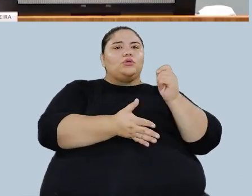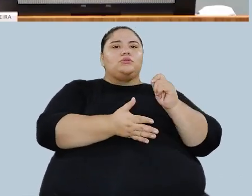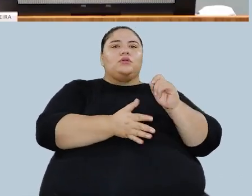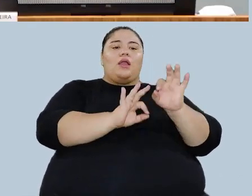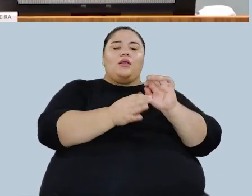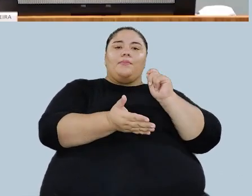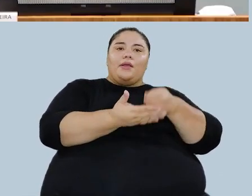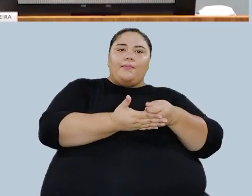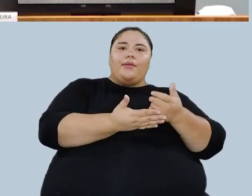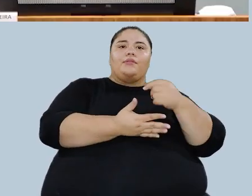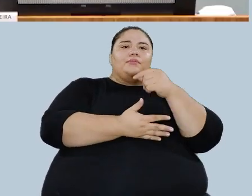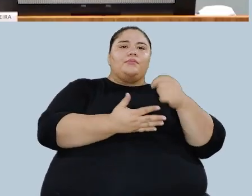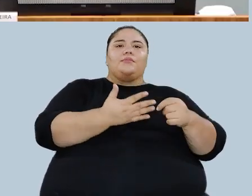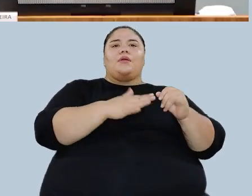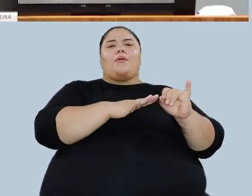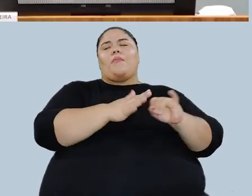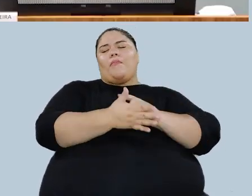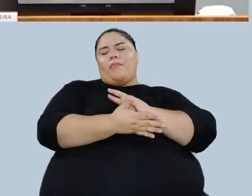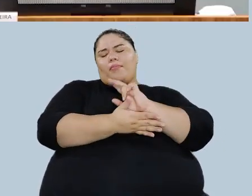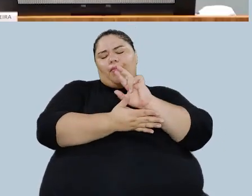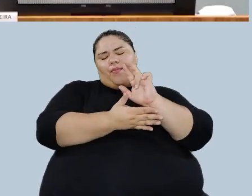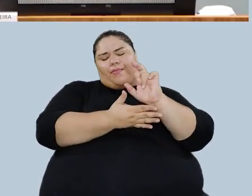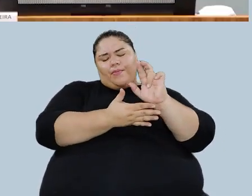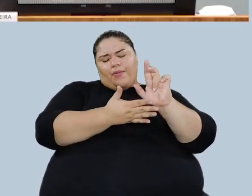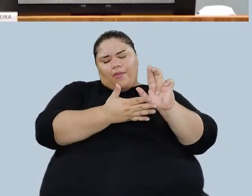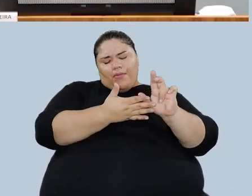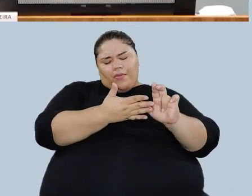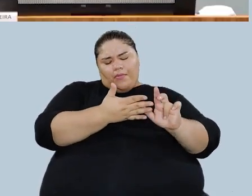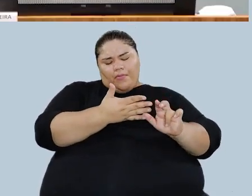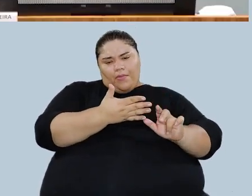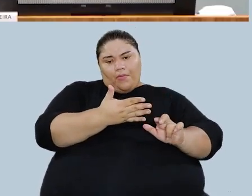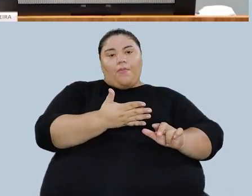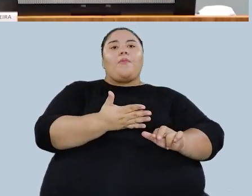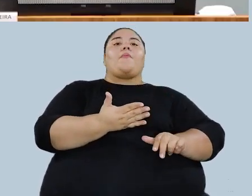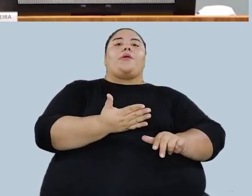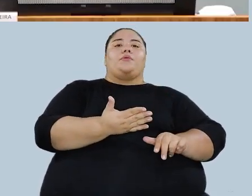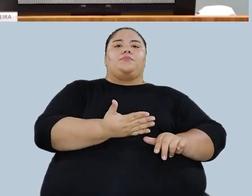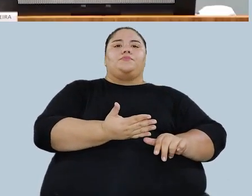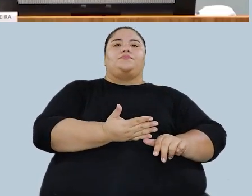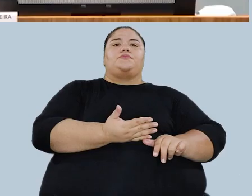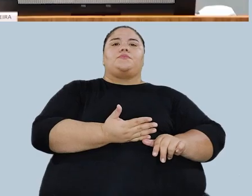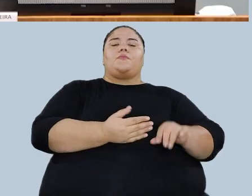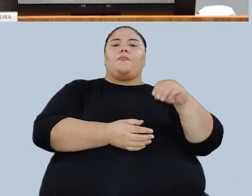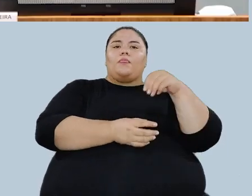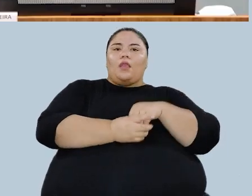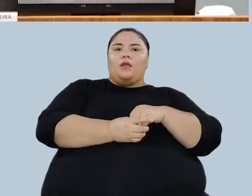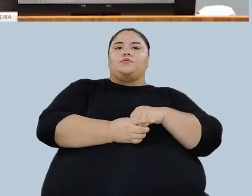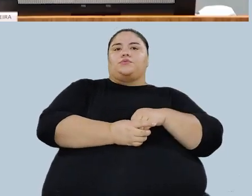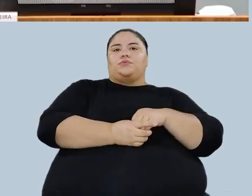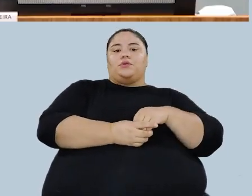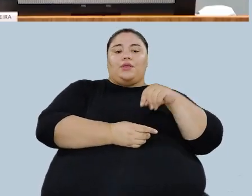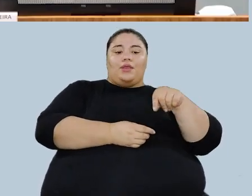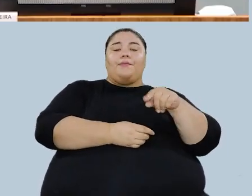pagamento, atividades de entidades administradoras de mercados organizados, infraestrutura e mercado e depositárias